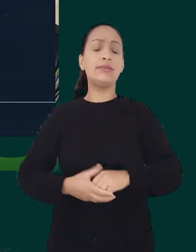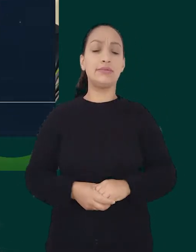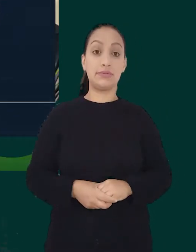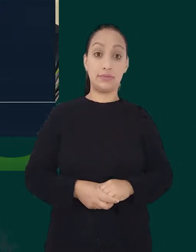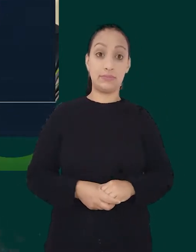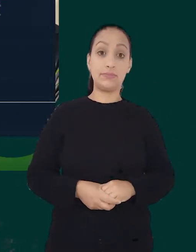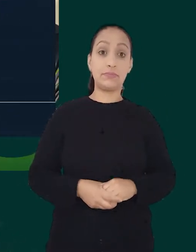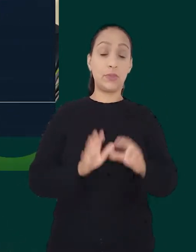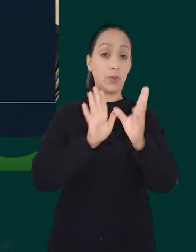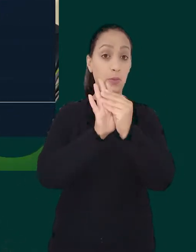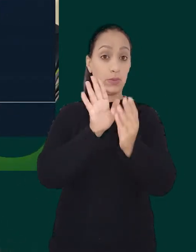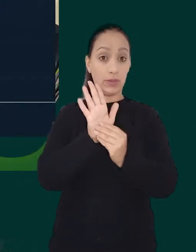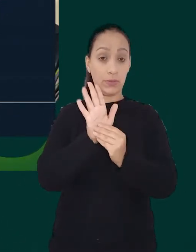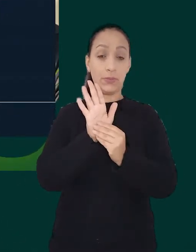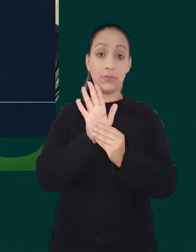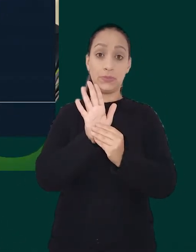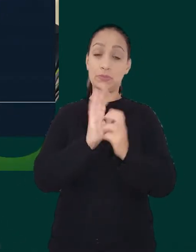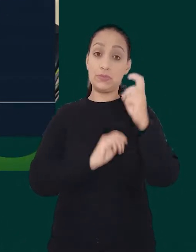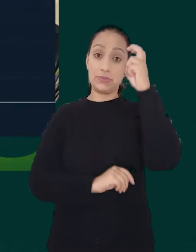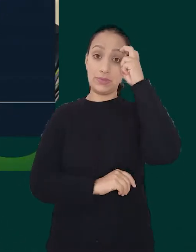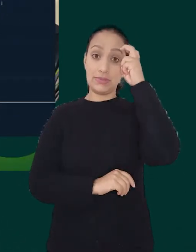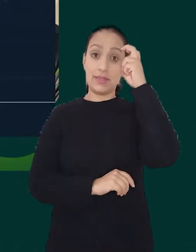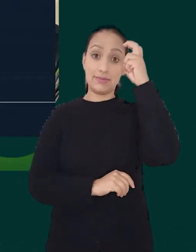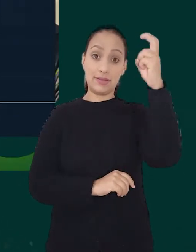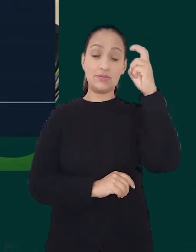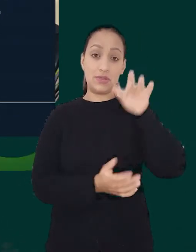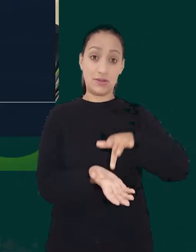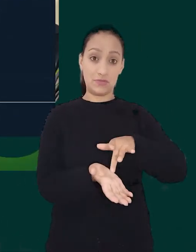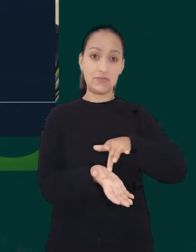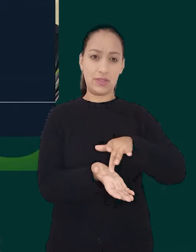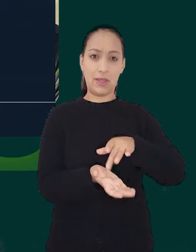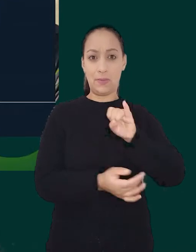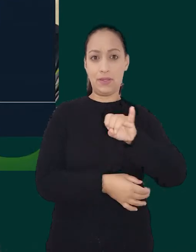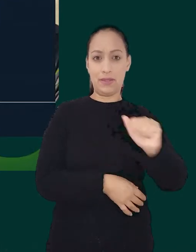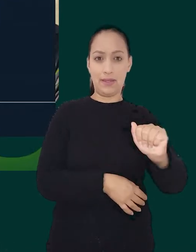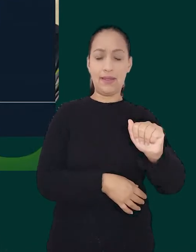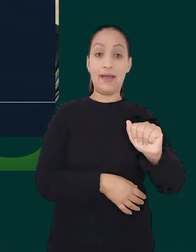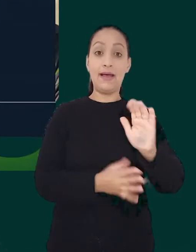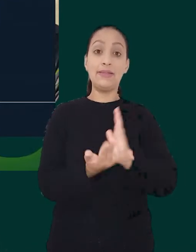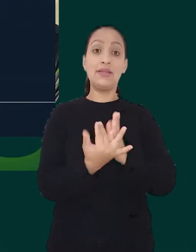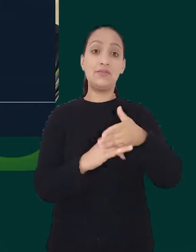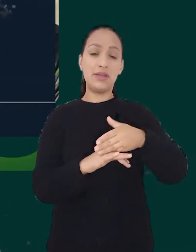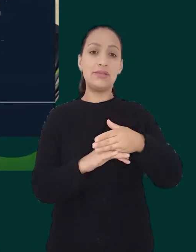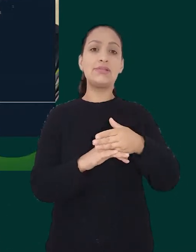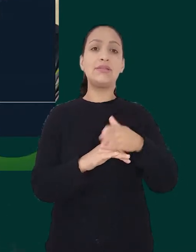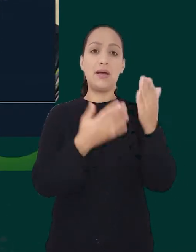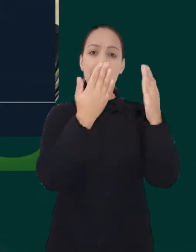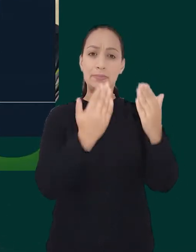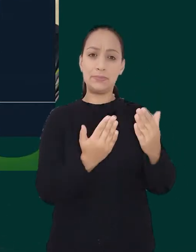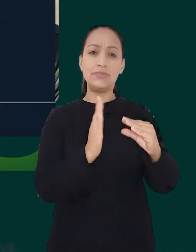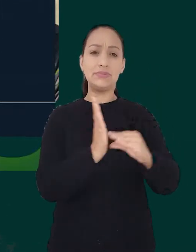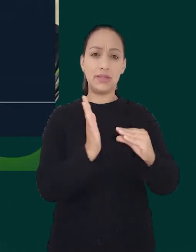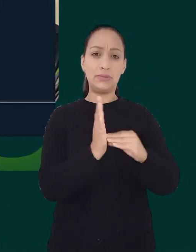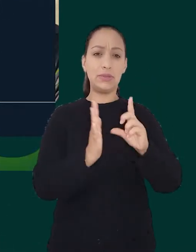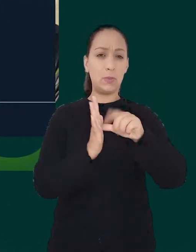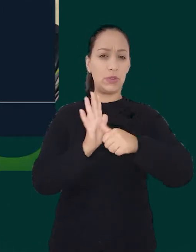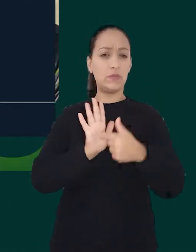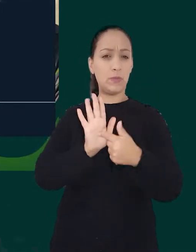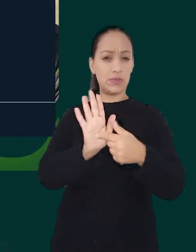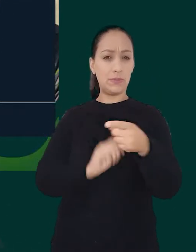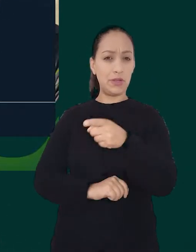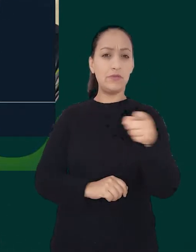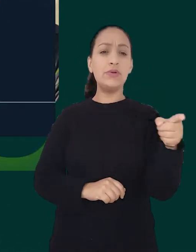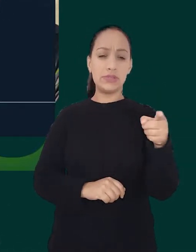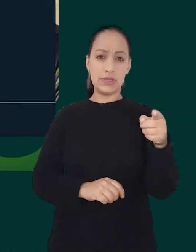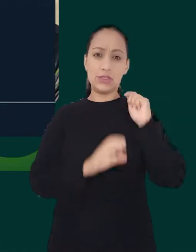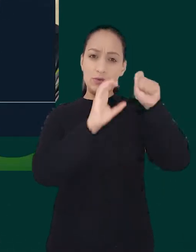O conteúdo dessa inteligência artificial muitas vezes está sendo gerado através de machine learning, que eu vou mostrar agora um videozinho a seguir, que mostra o